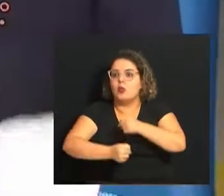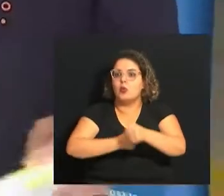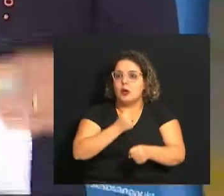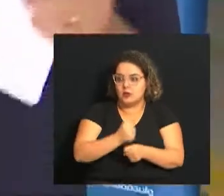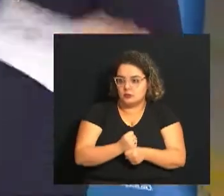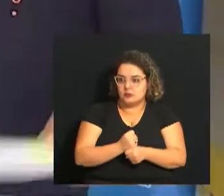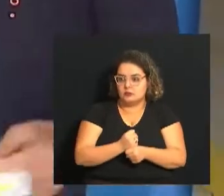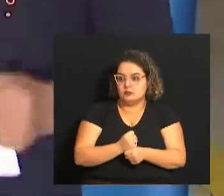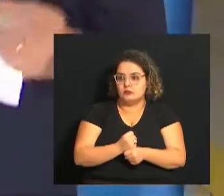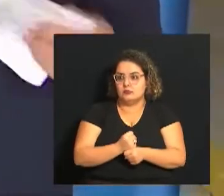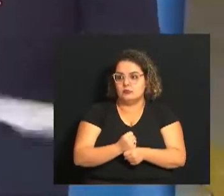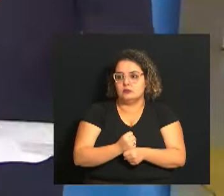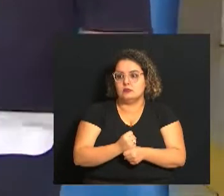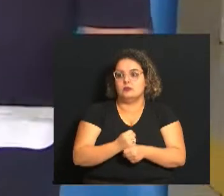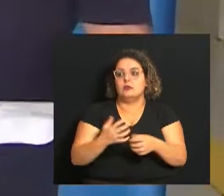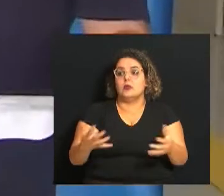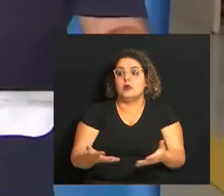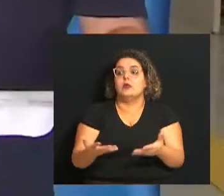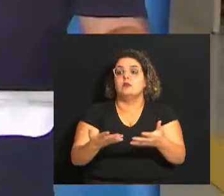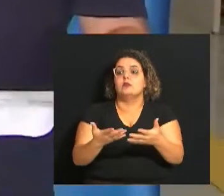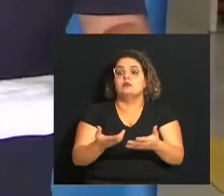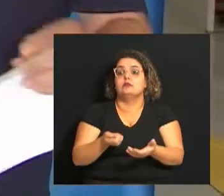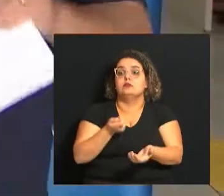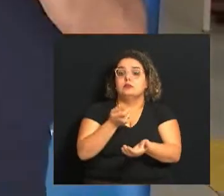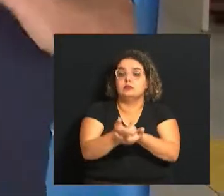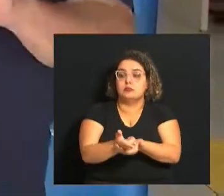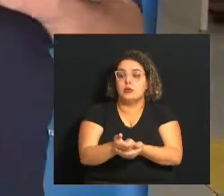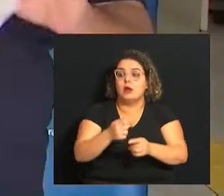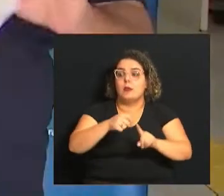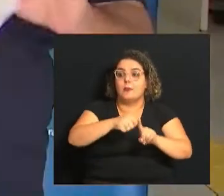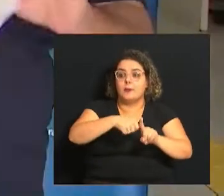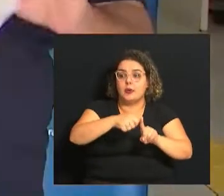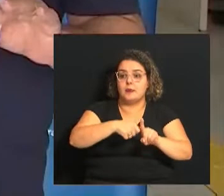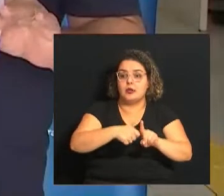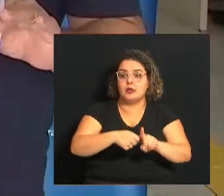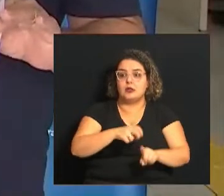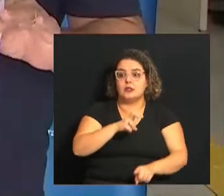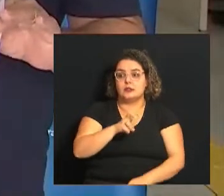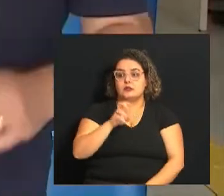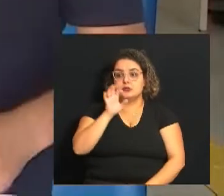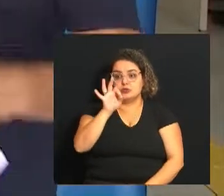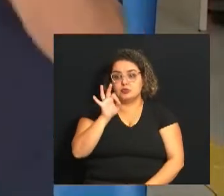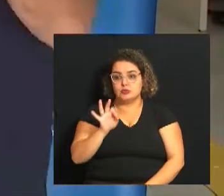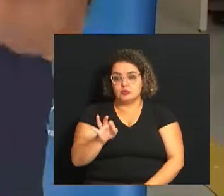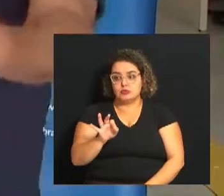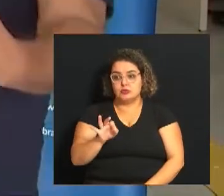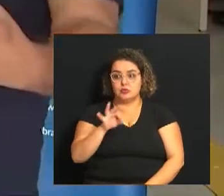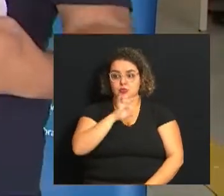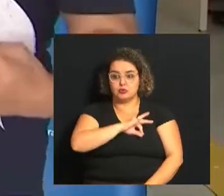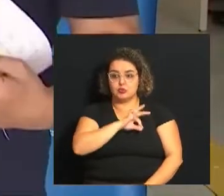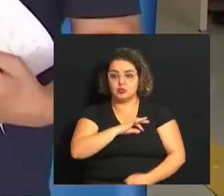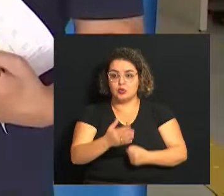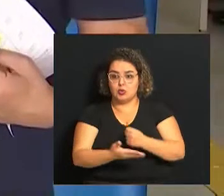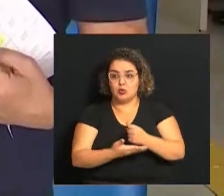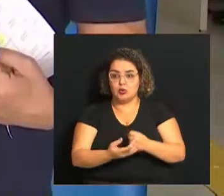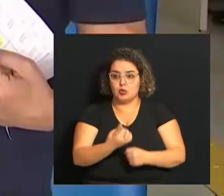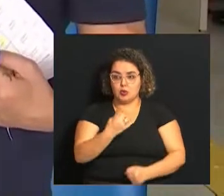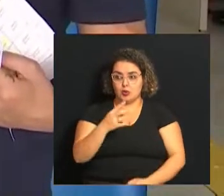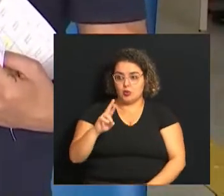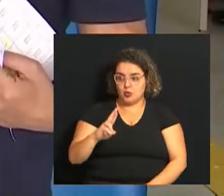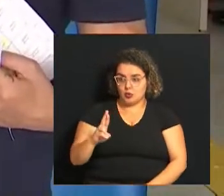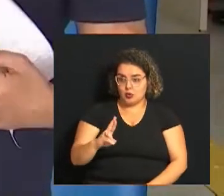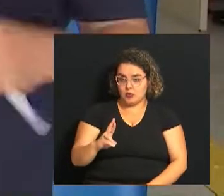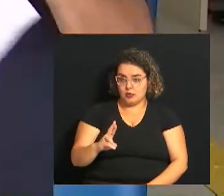Através de uma contribuição mensal de 5% do salário mínimo e mais R$1 quem for